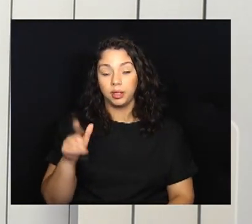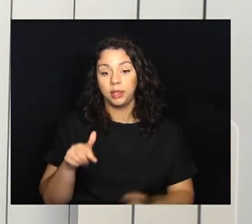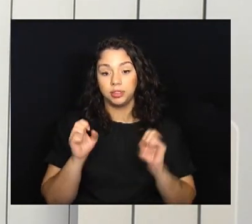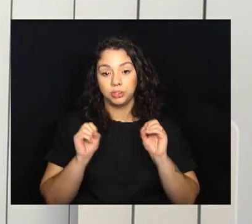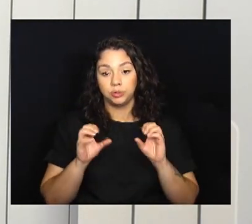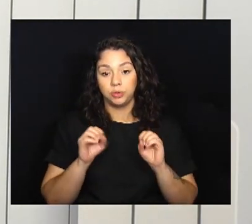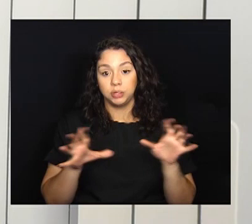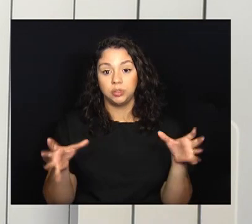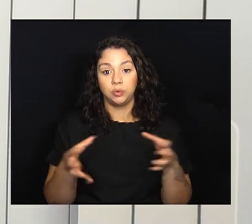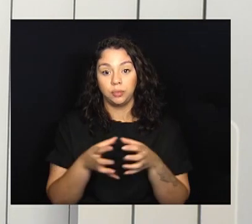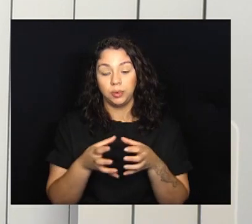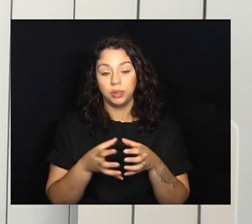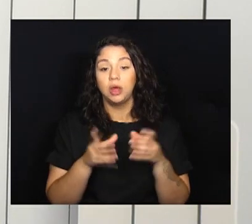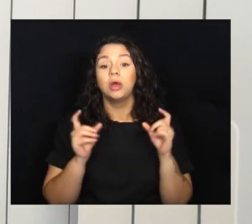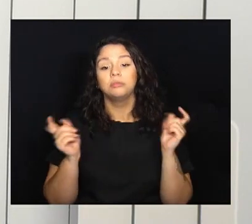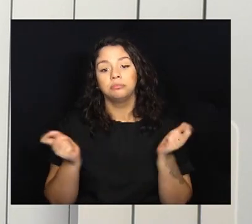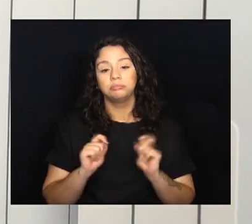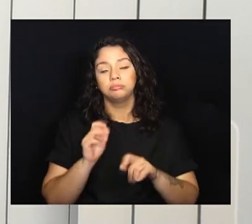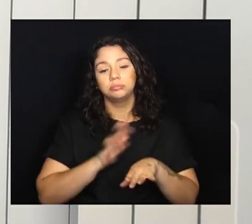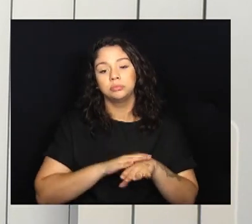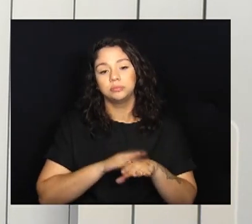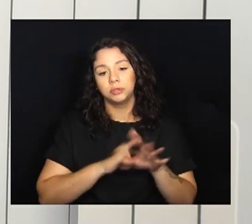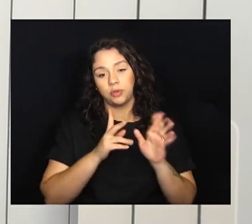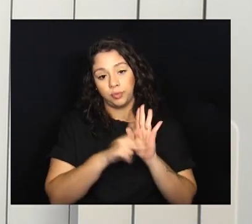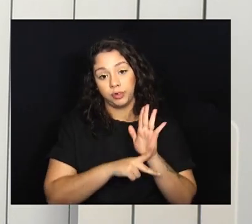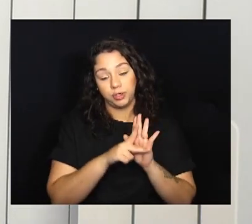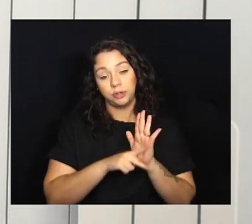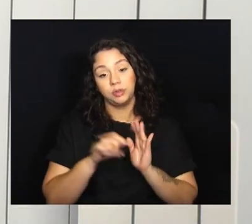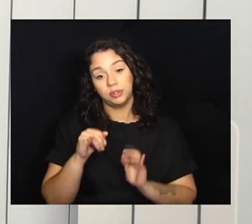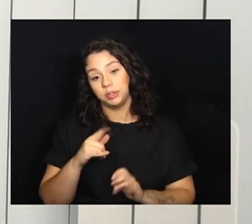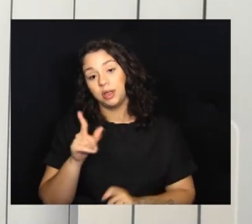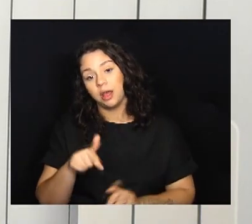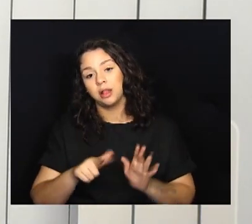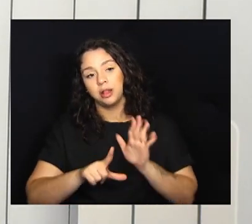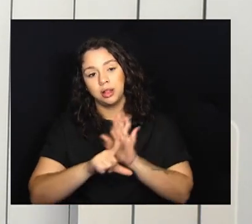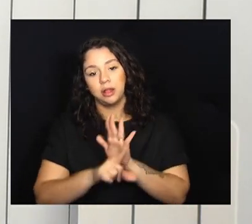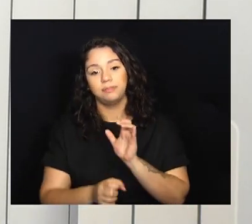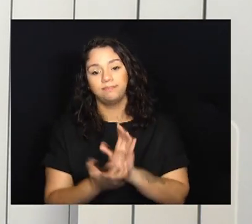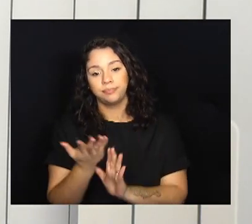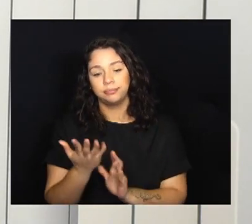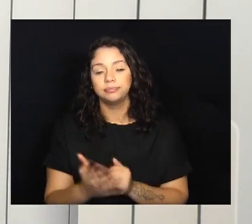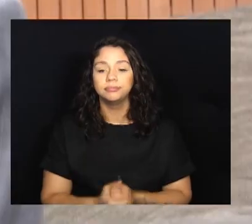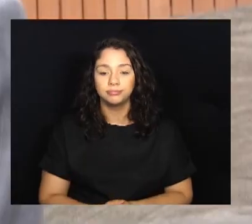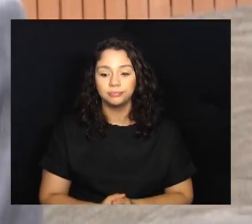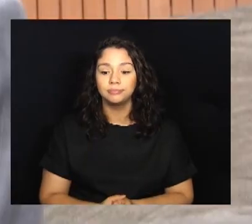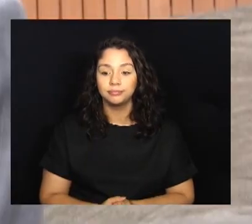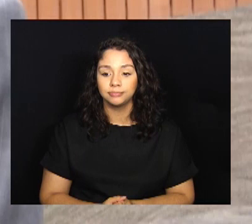Comunitária, possa executar o projeto caso se torne lei.